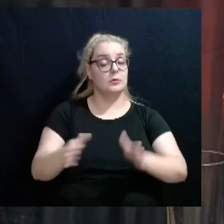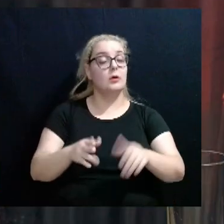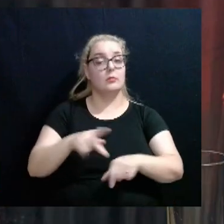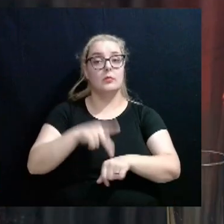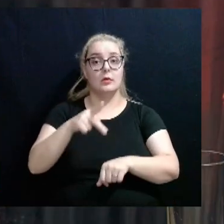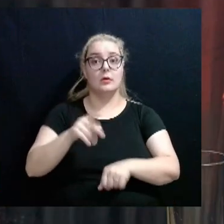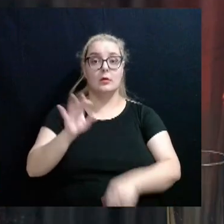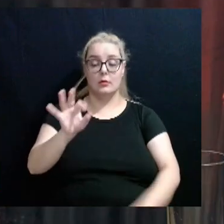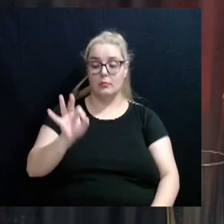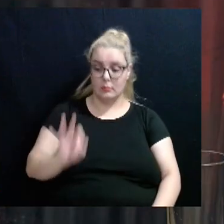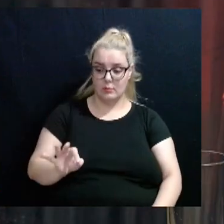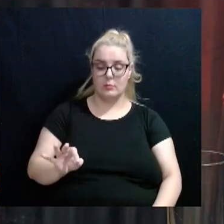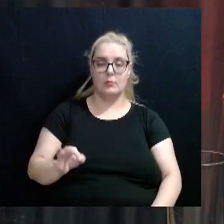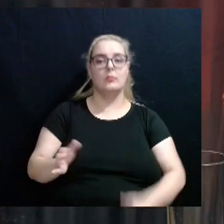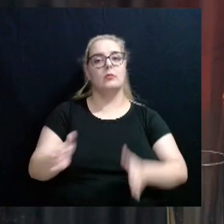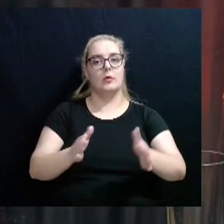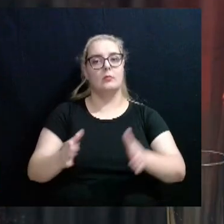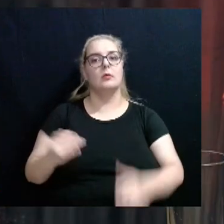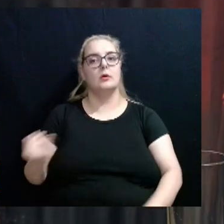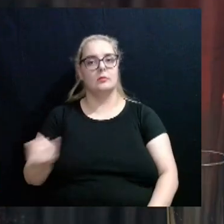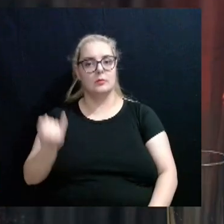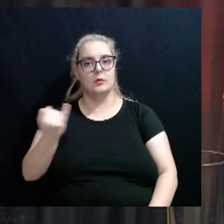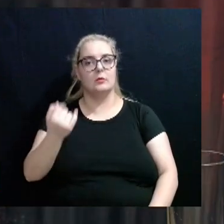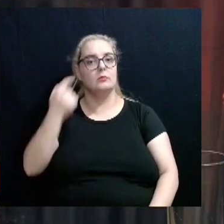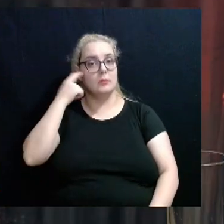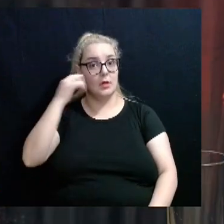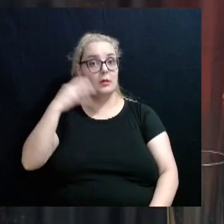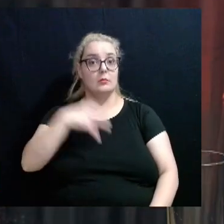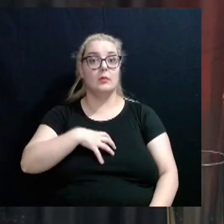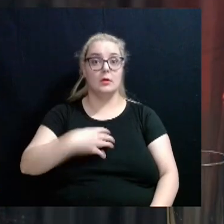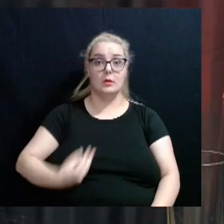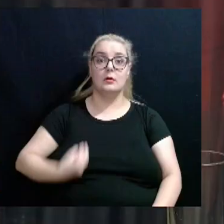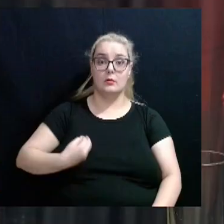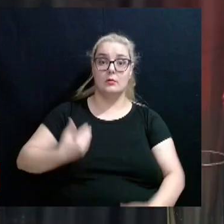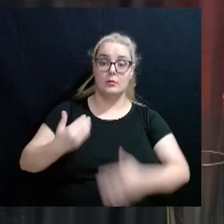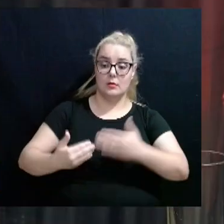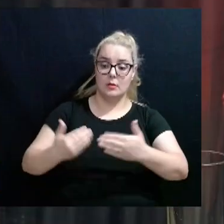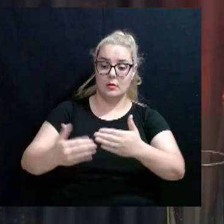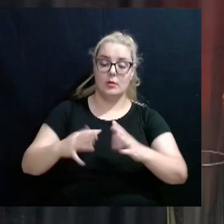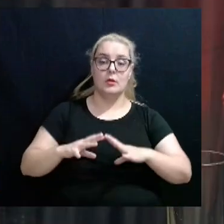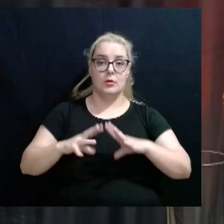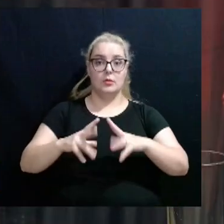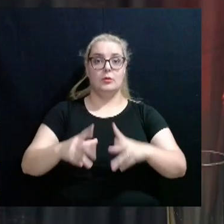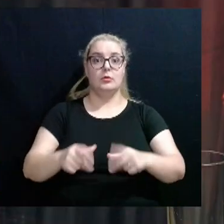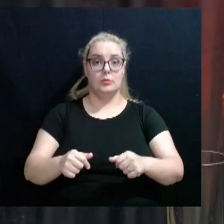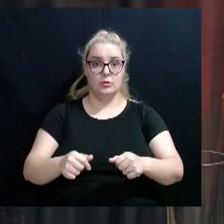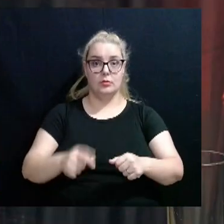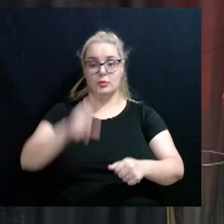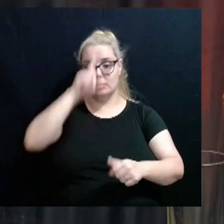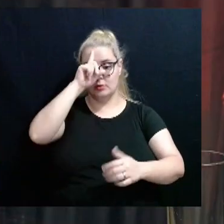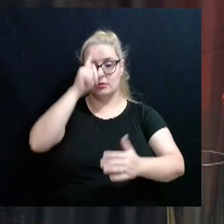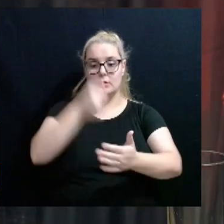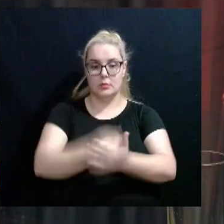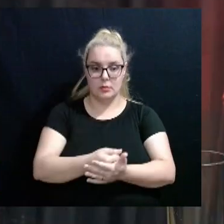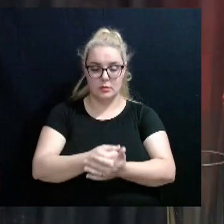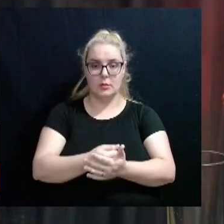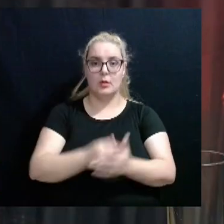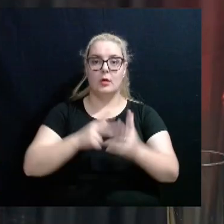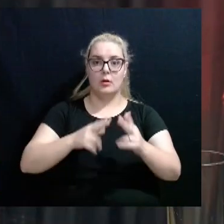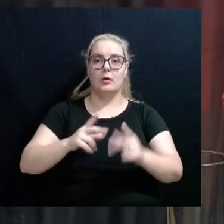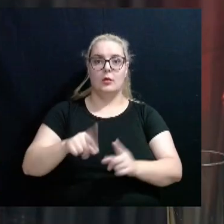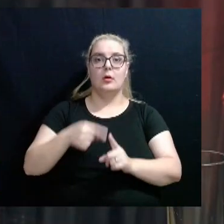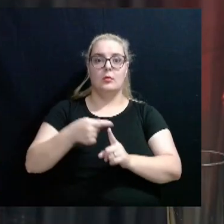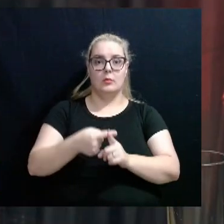você pense assim e para que você viva na sequência tudo aquilo que você estabeleceu como algo positivo, que você